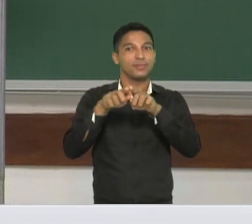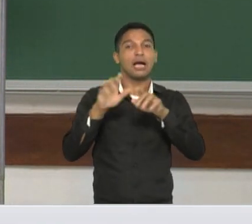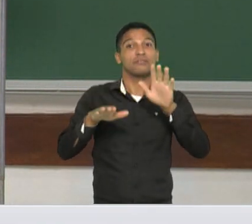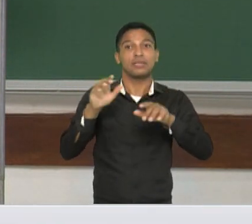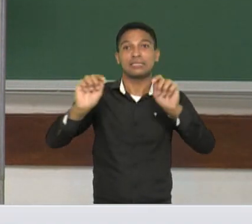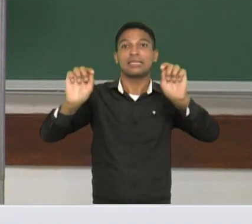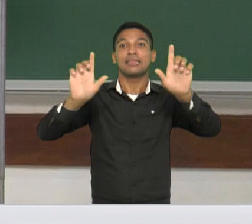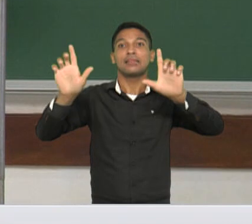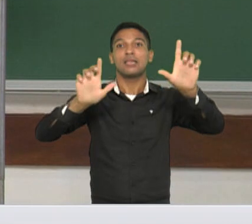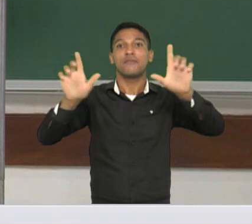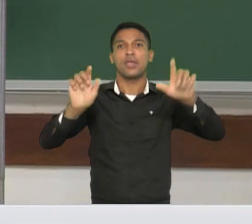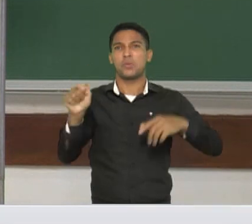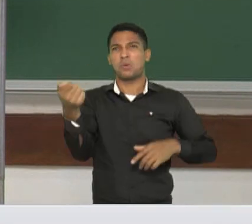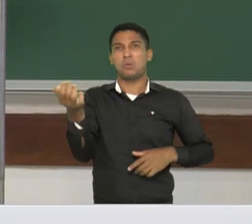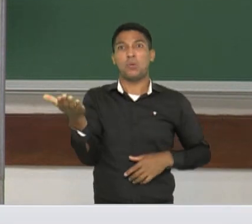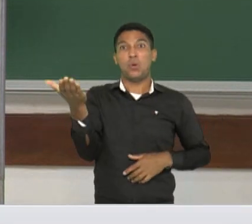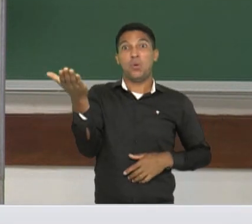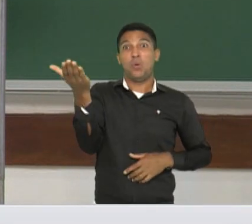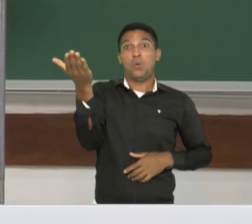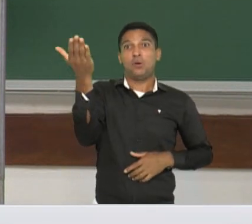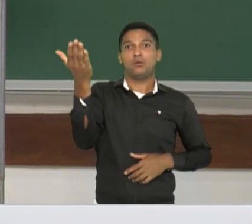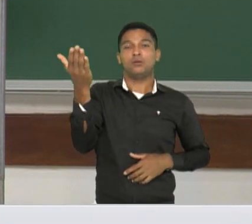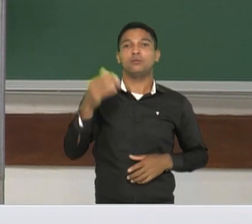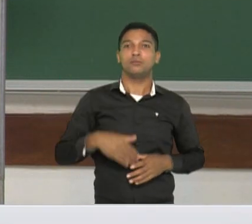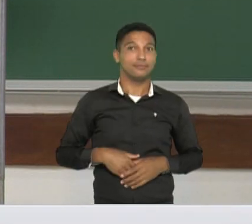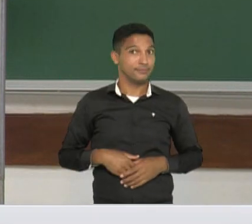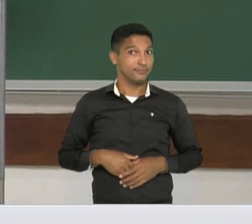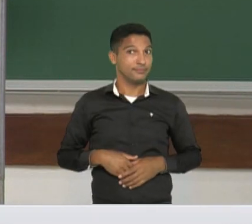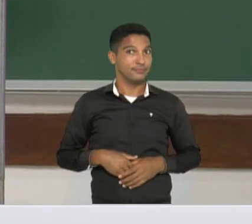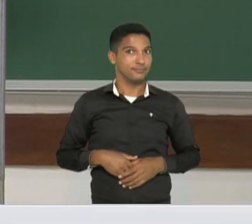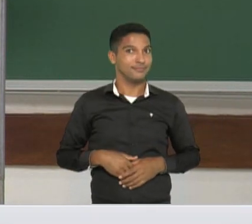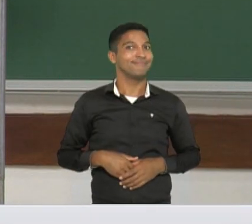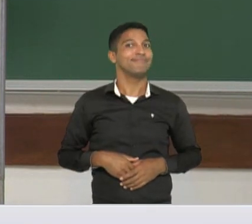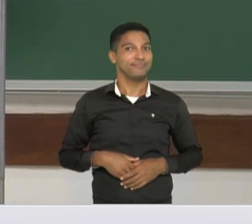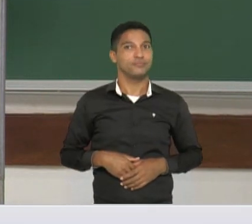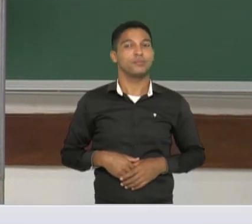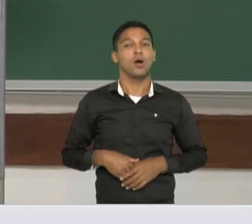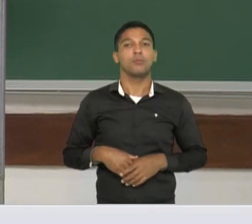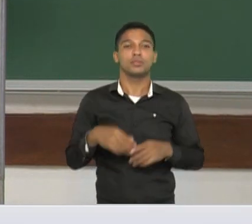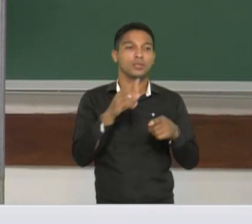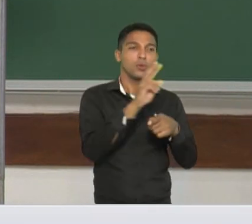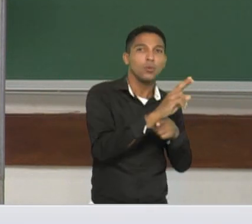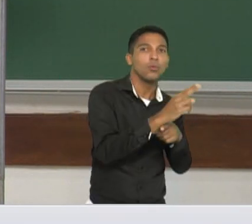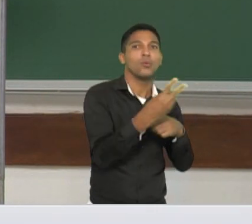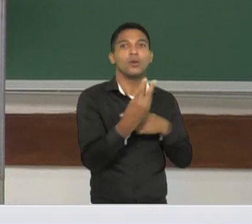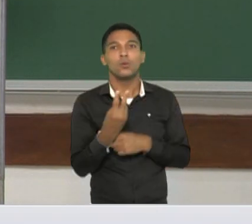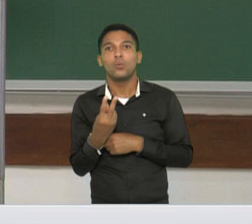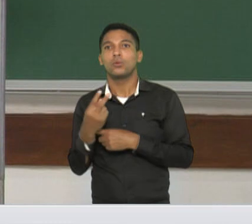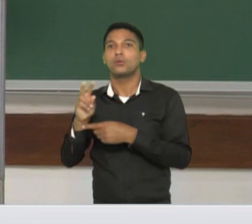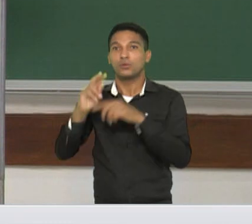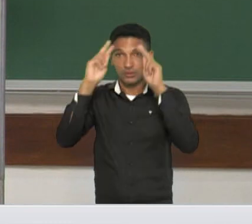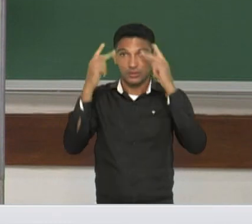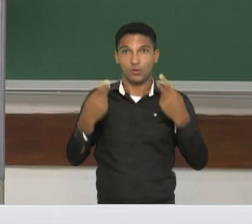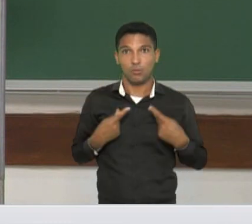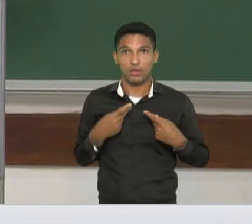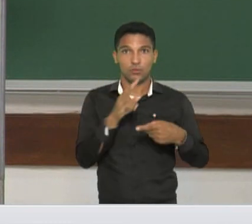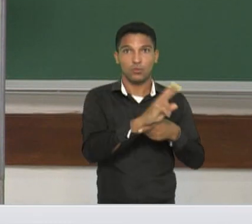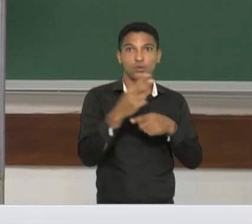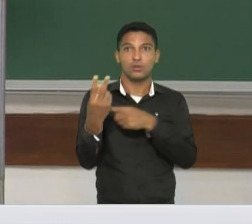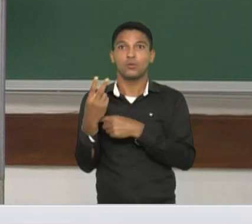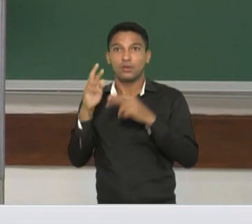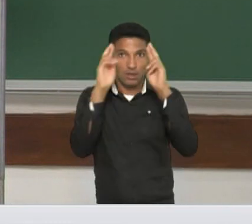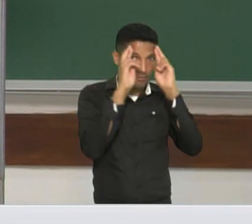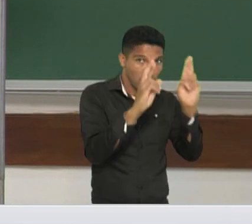se o vizinho não tem um bebê e por aí vai. Vamos estar cuidando um do outro. Assim que a humanidade cresce junto, se